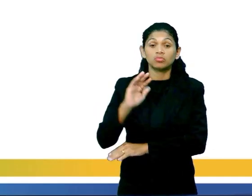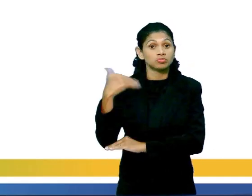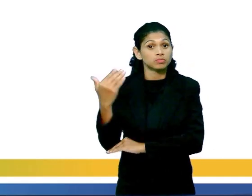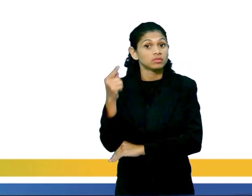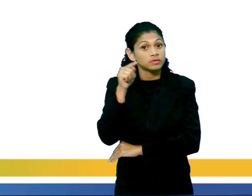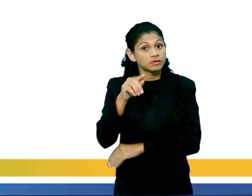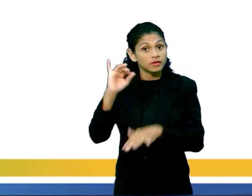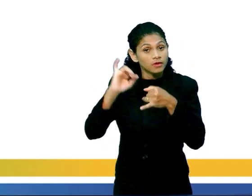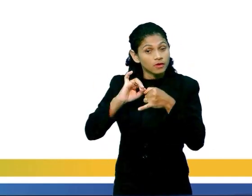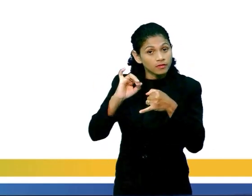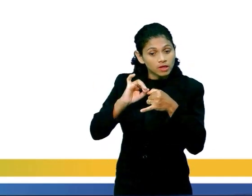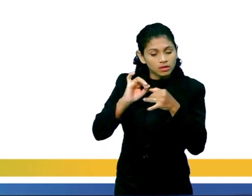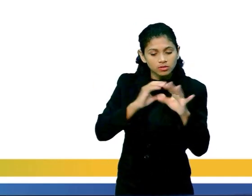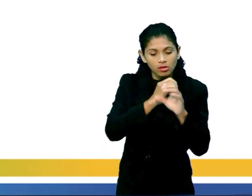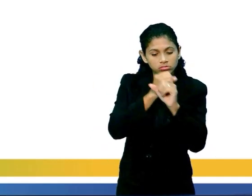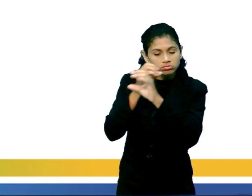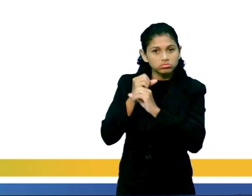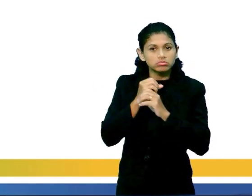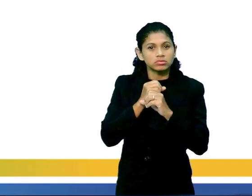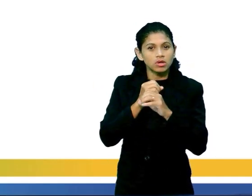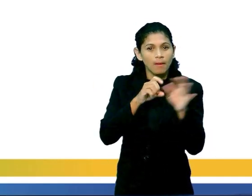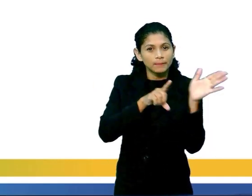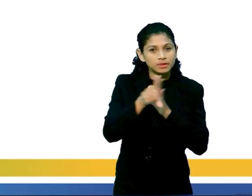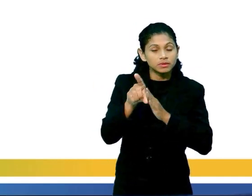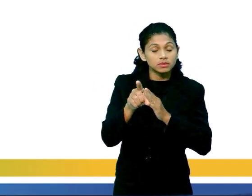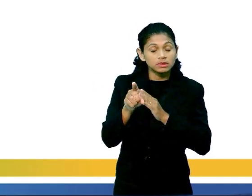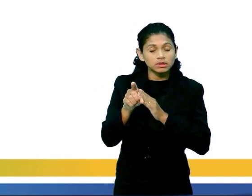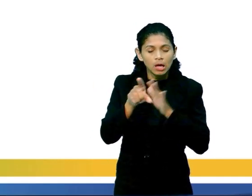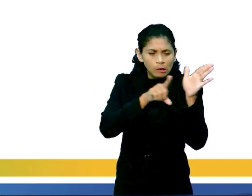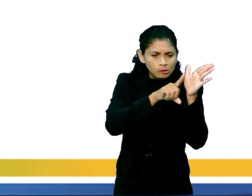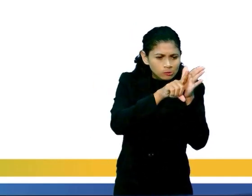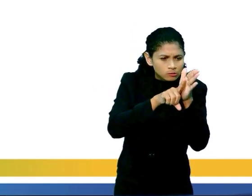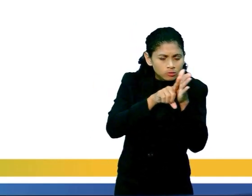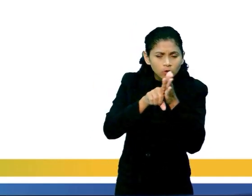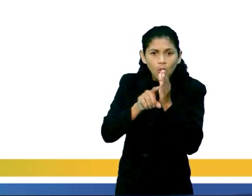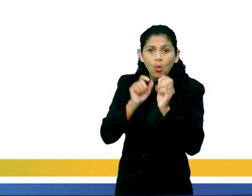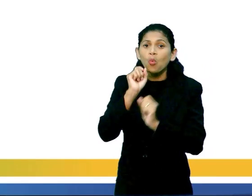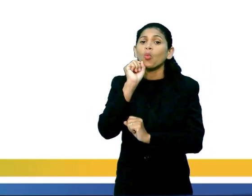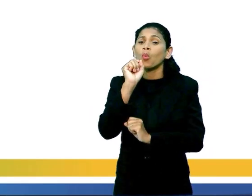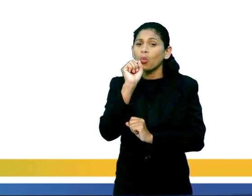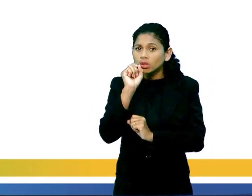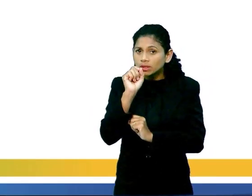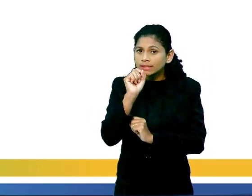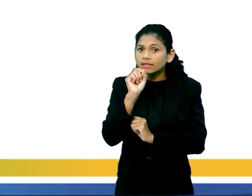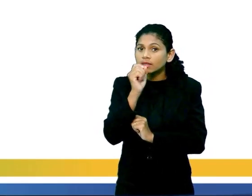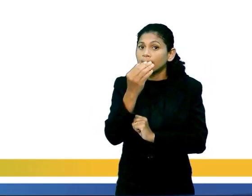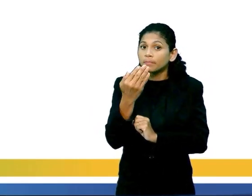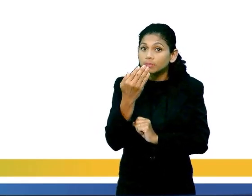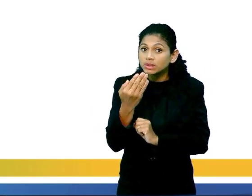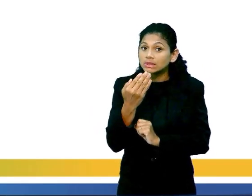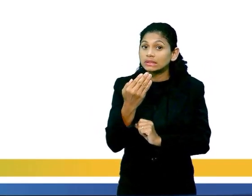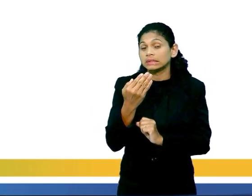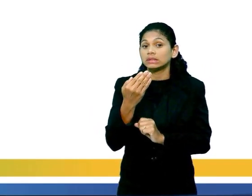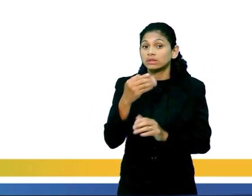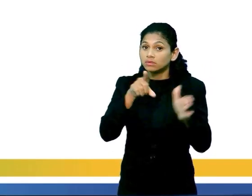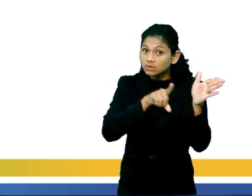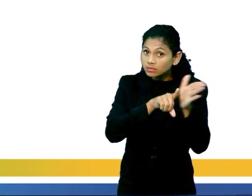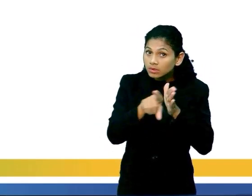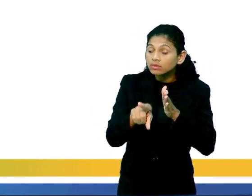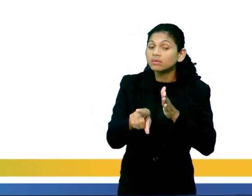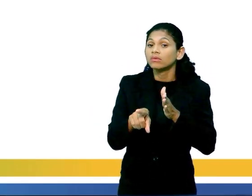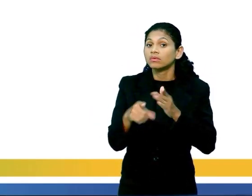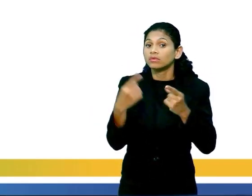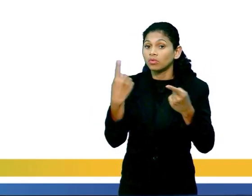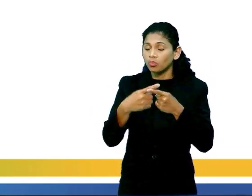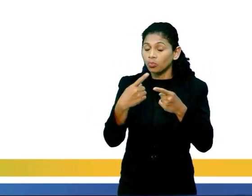questão, analise bem o que está sendo pedido para você não encontrar um valor e já achar que é a resposta, porque pode estar somente no